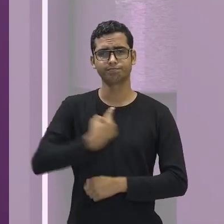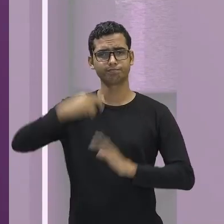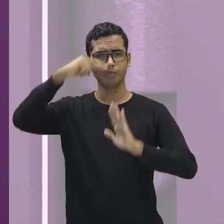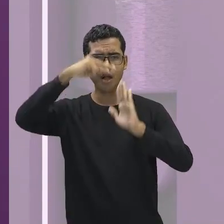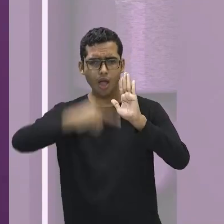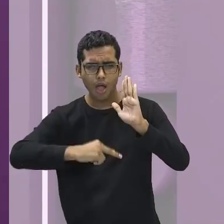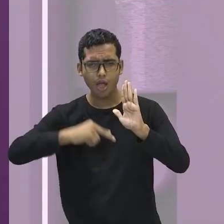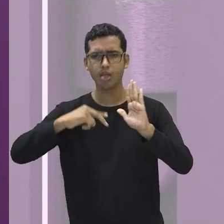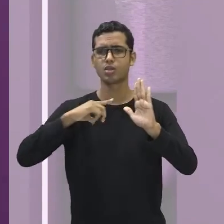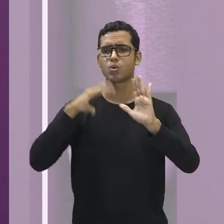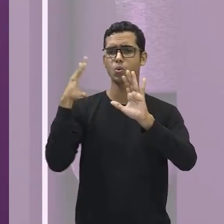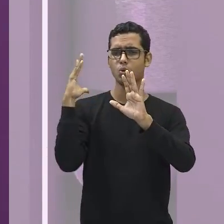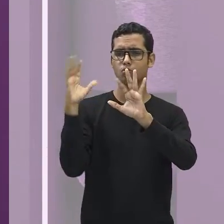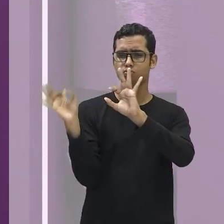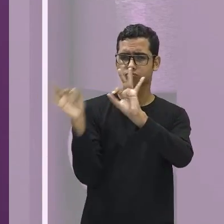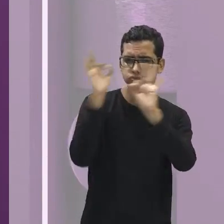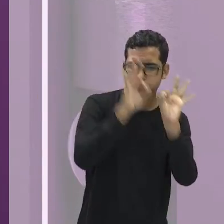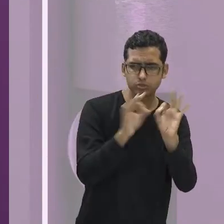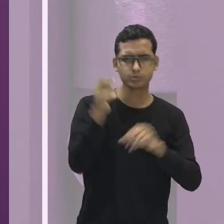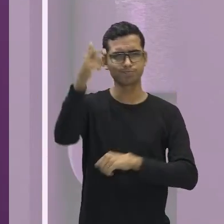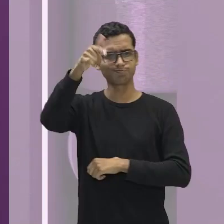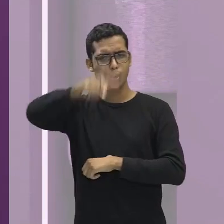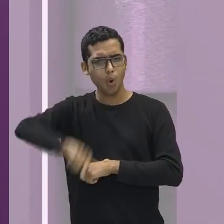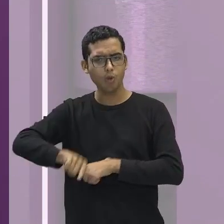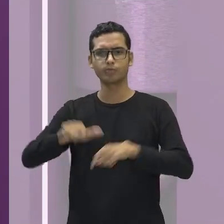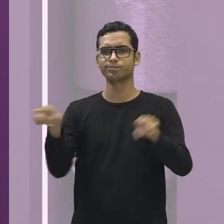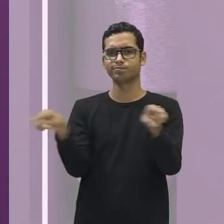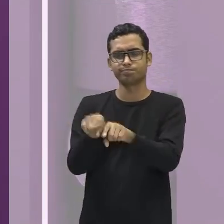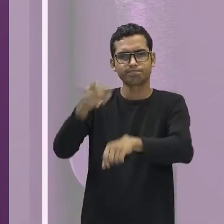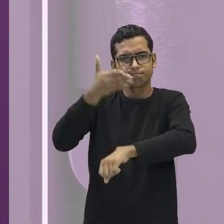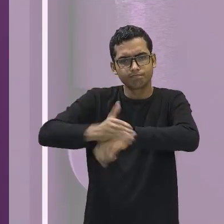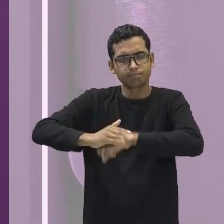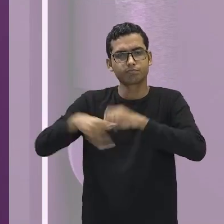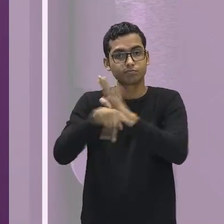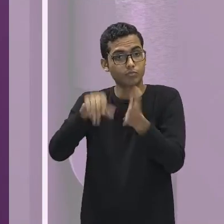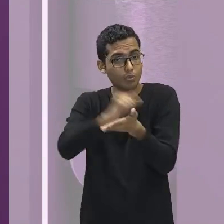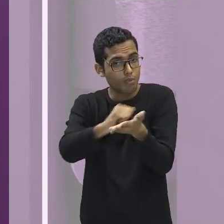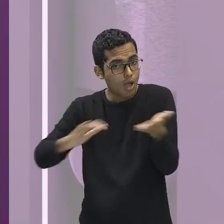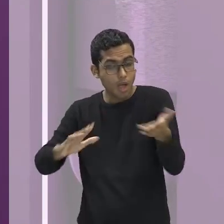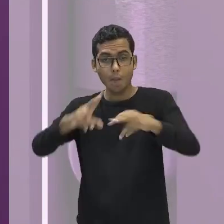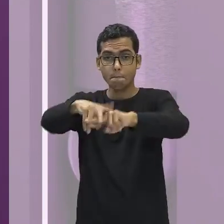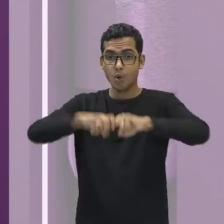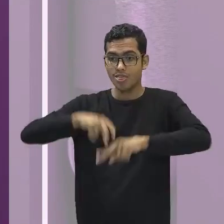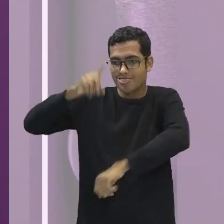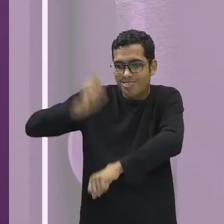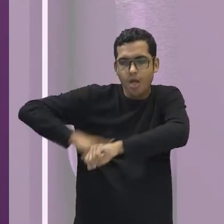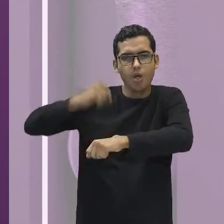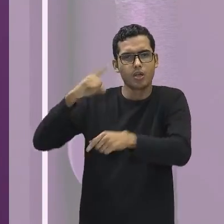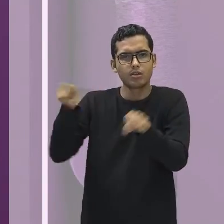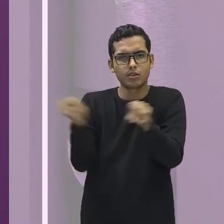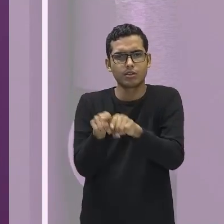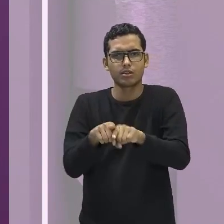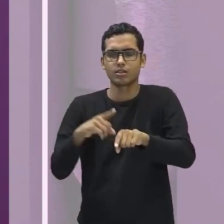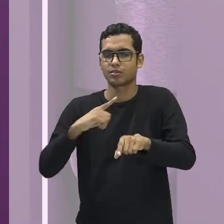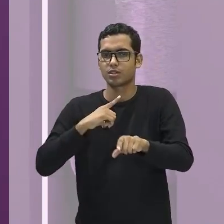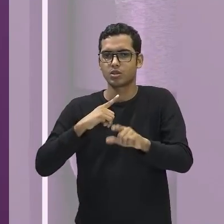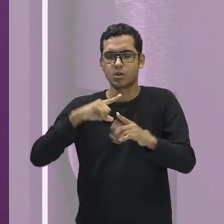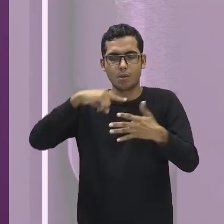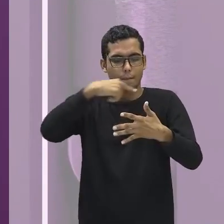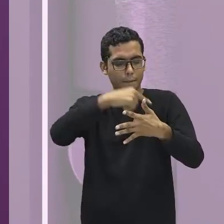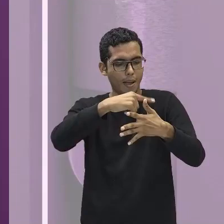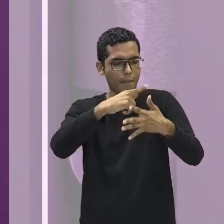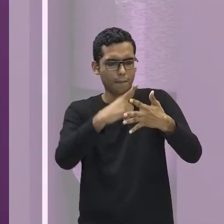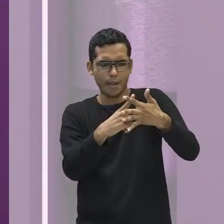é? Faça a releitura, faça aplicação e exercício, porque quando você está ali diante de sinal